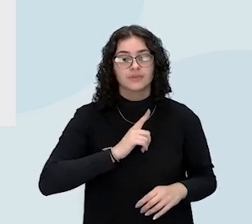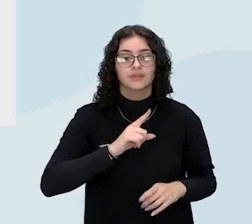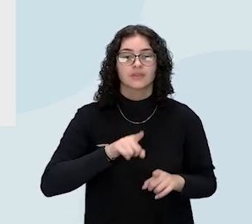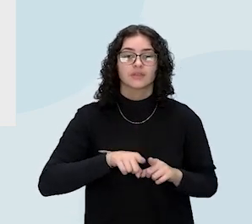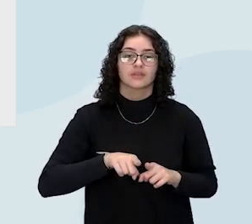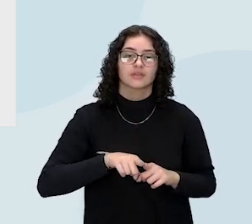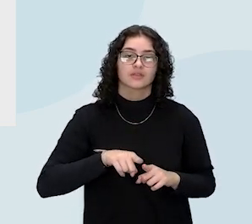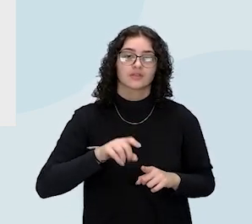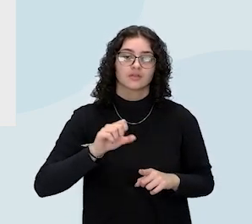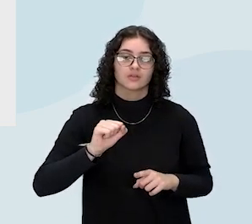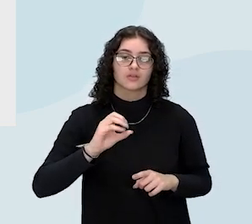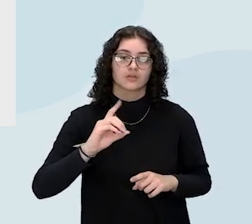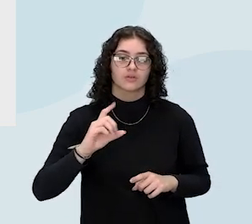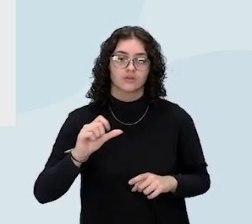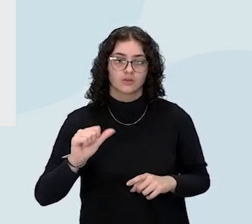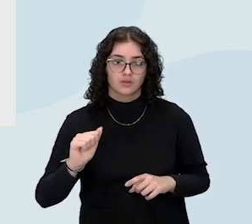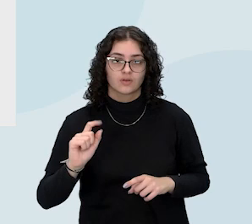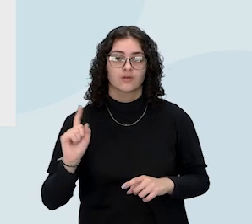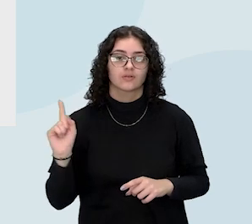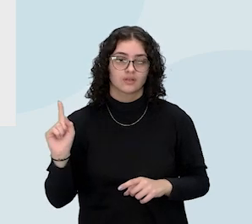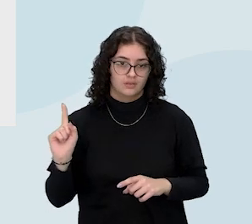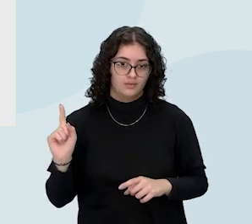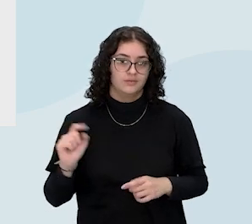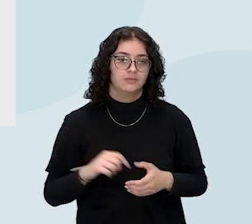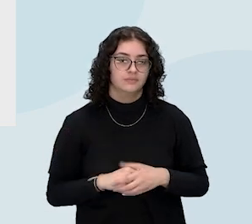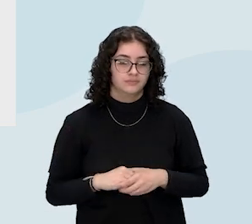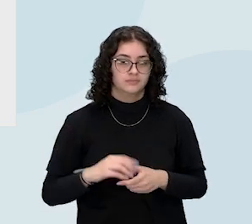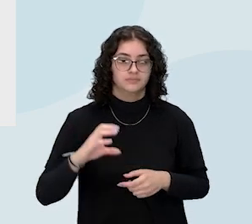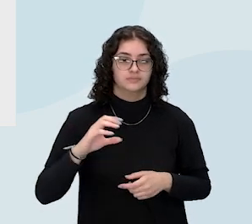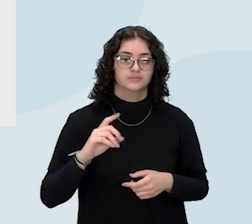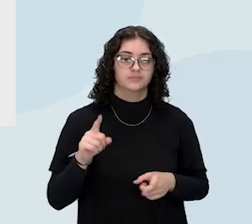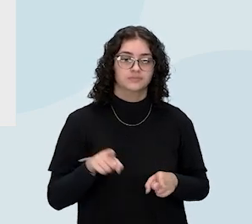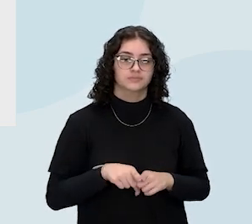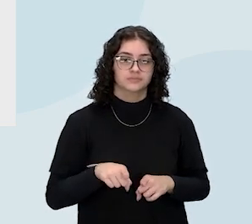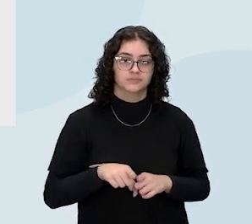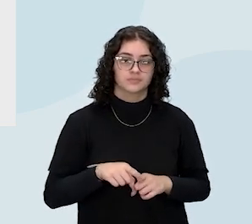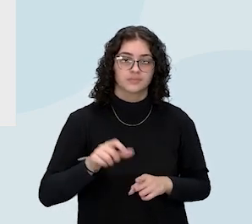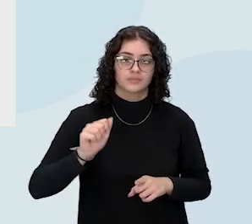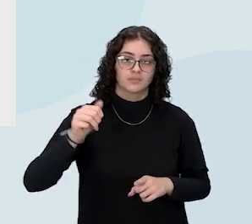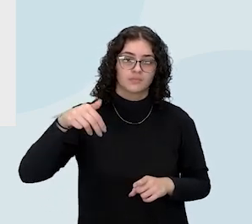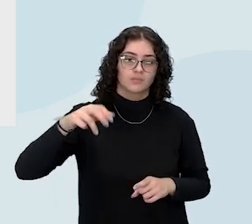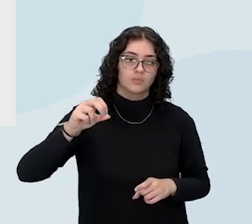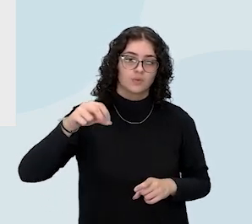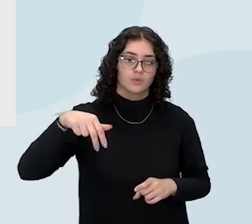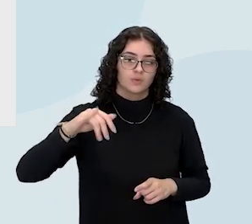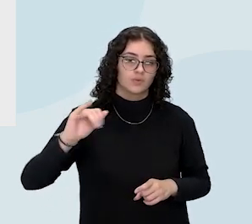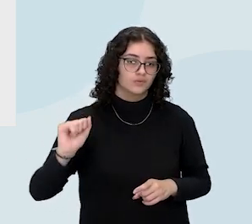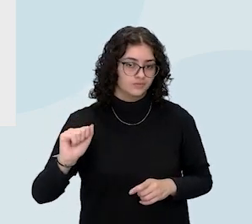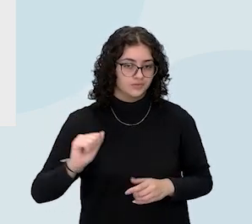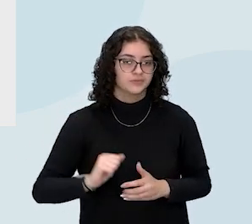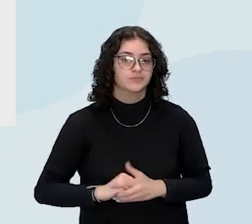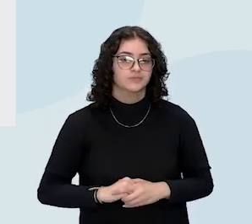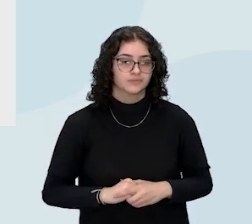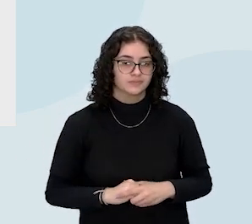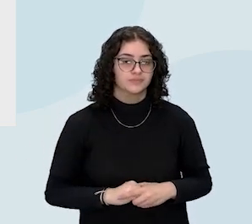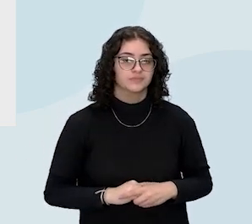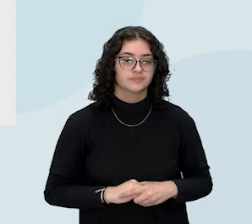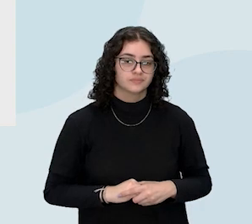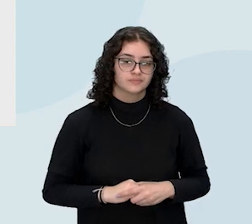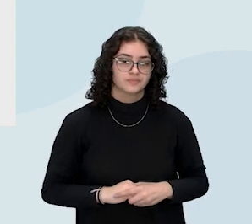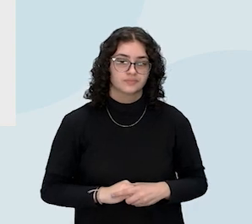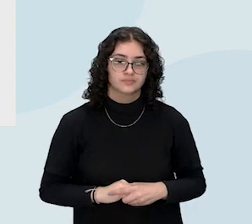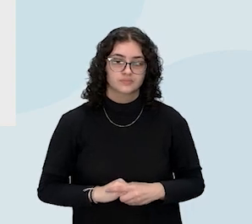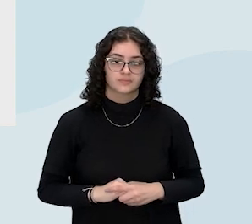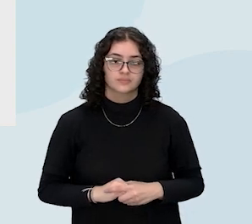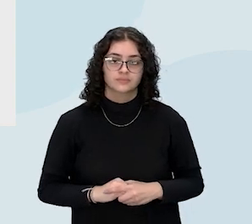cáustica é básica, tá certo? Amônia, soluções de amônia. Quando a gente está